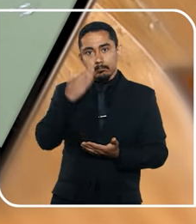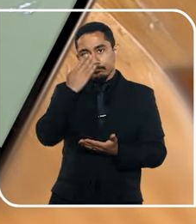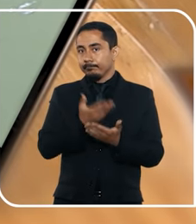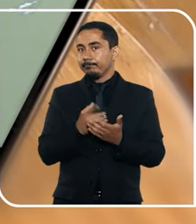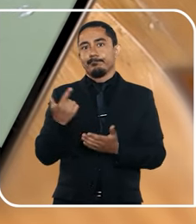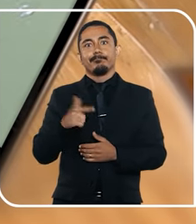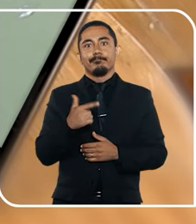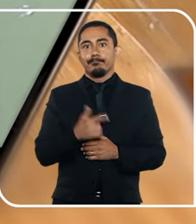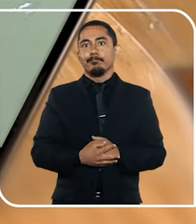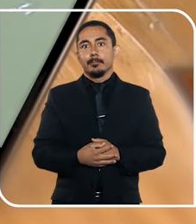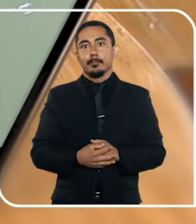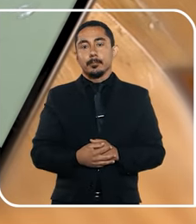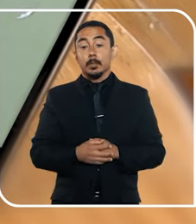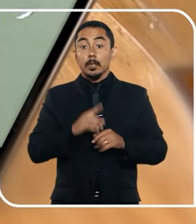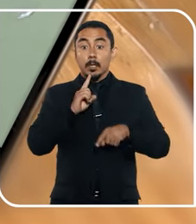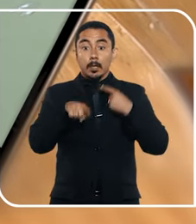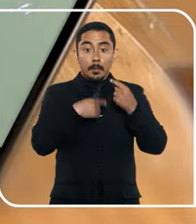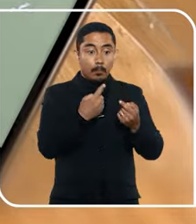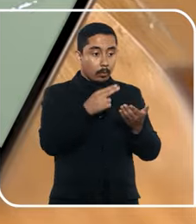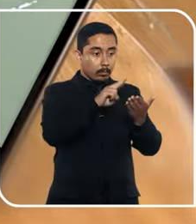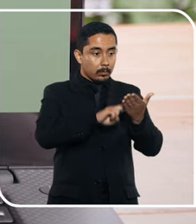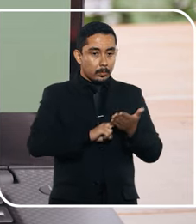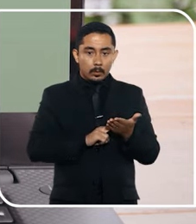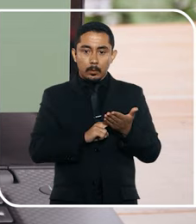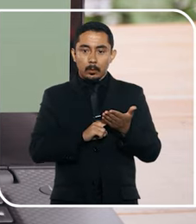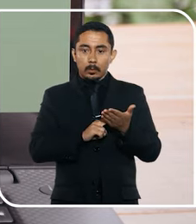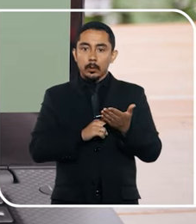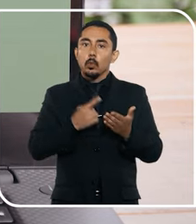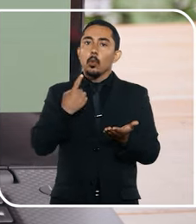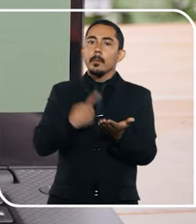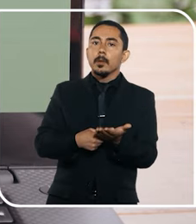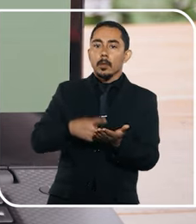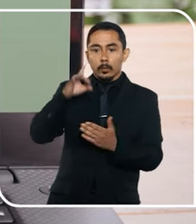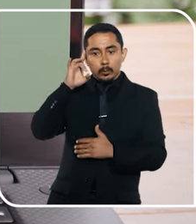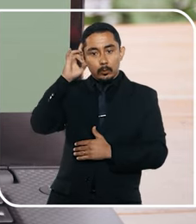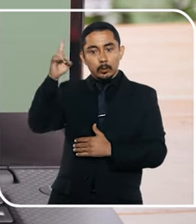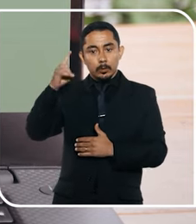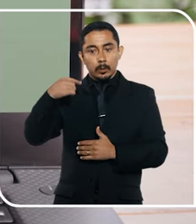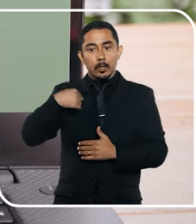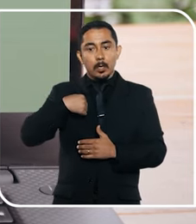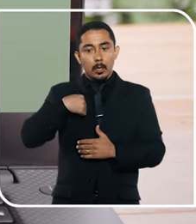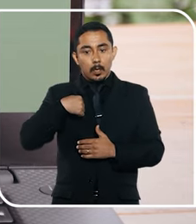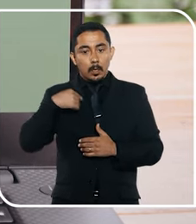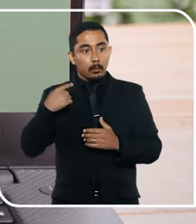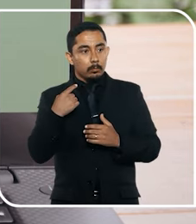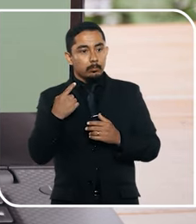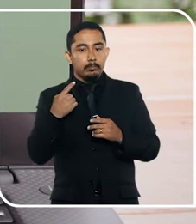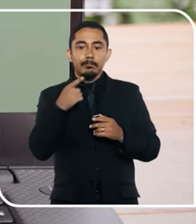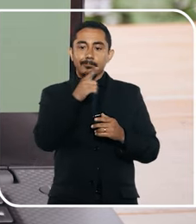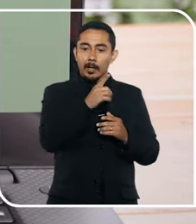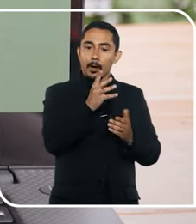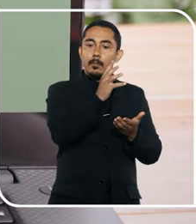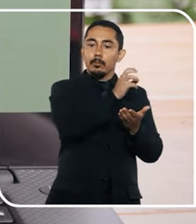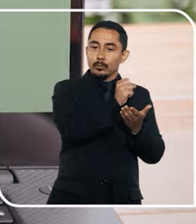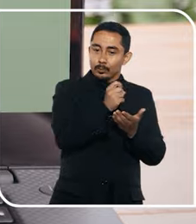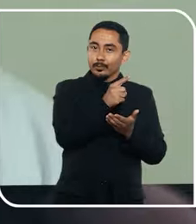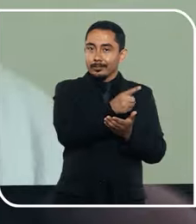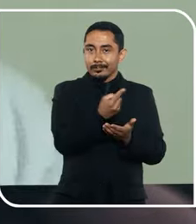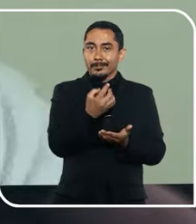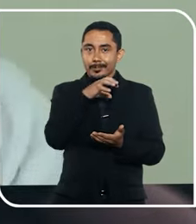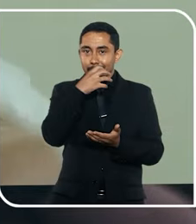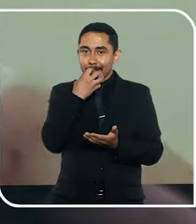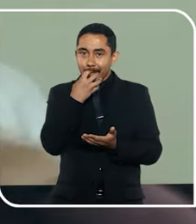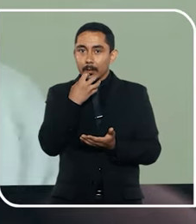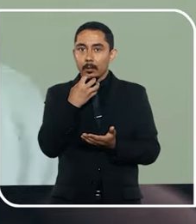acreditei. E quando veio a carta, marcamos a data para eu poder pegar a quimi, né?